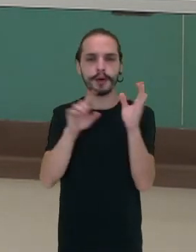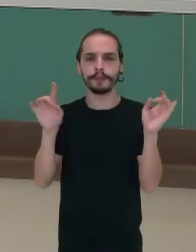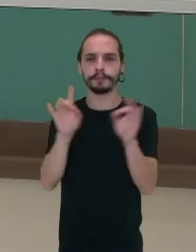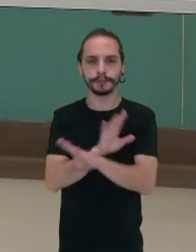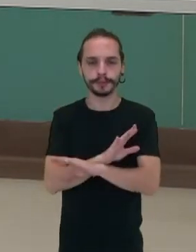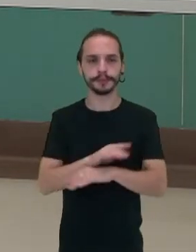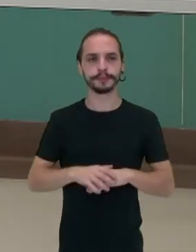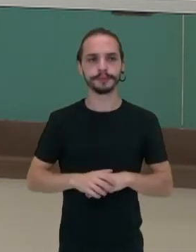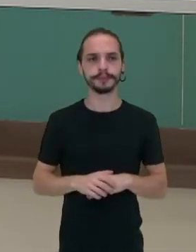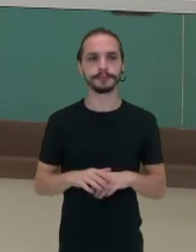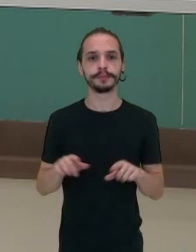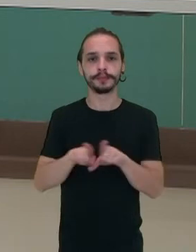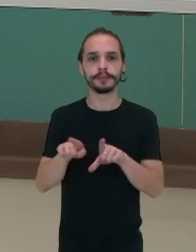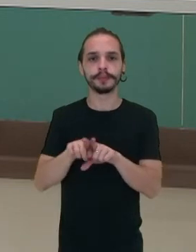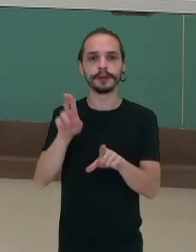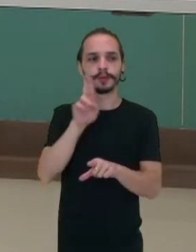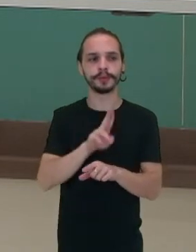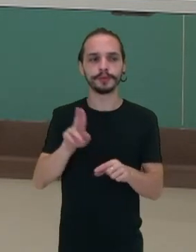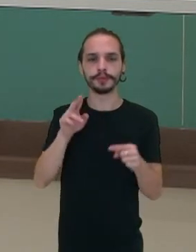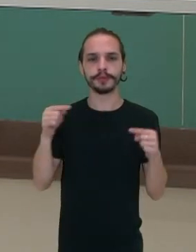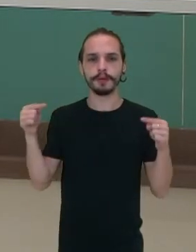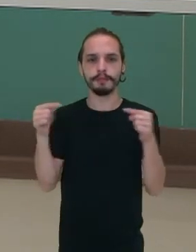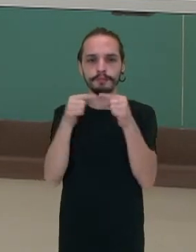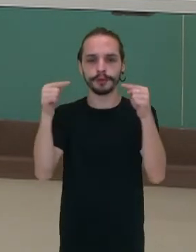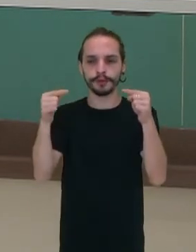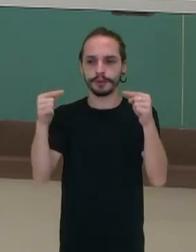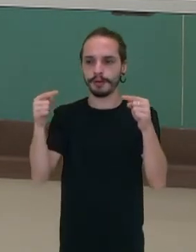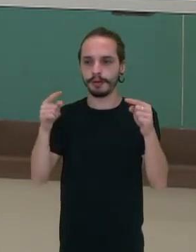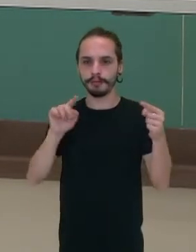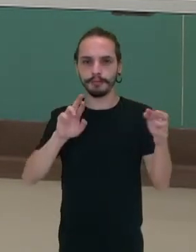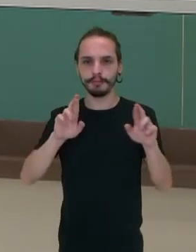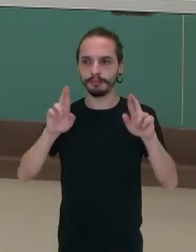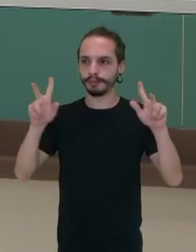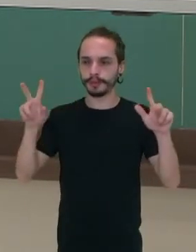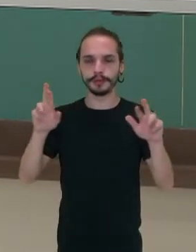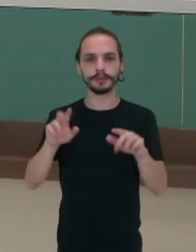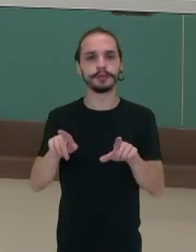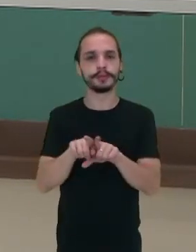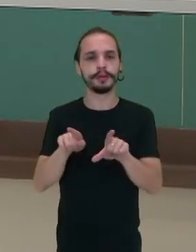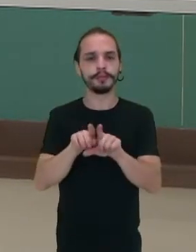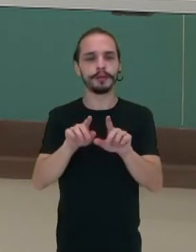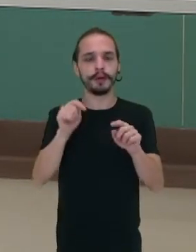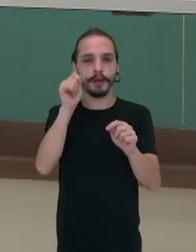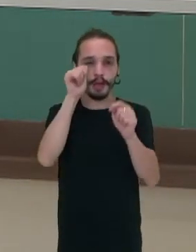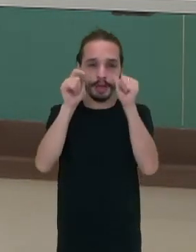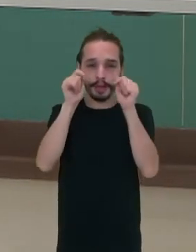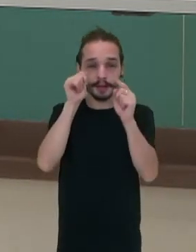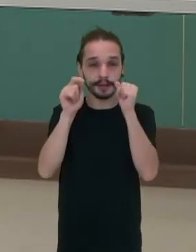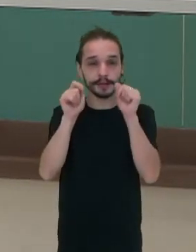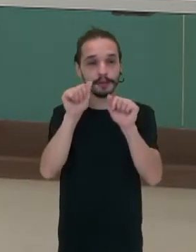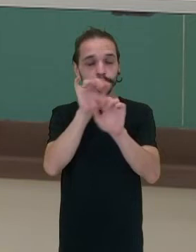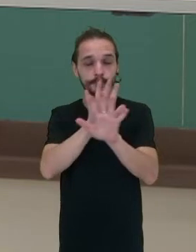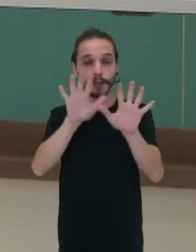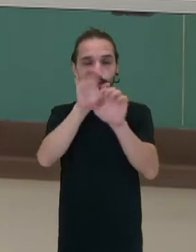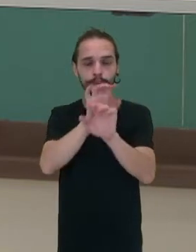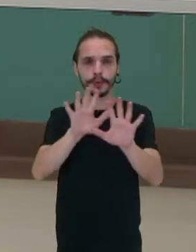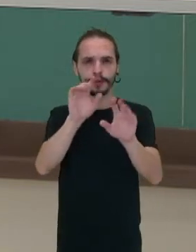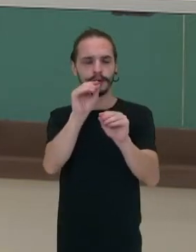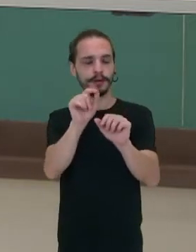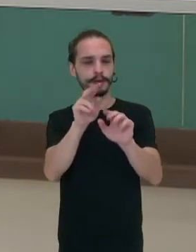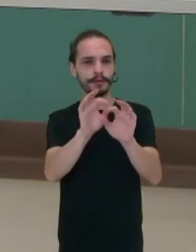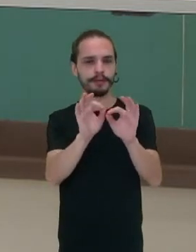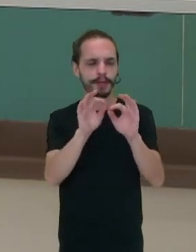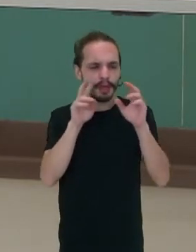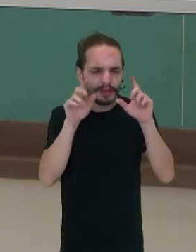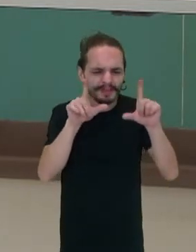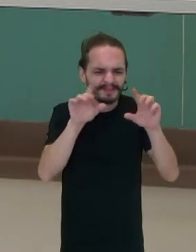eu fazendo o contraste. Eu faço uma coluna com luz e sombra e acabou. E outra coisa, ilusão de ótica, ou seja, essa pintura que eu fiz ali rapidamente, quando eu vou para